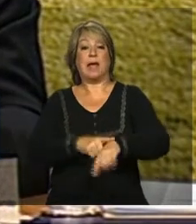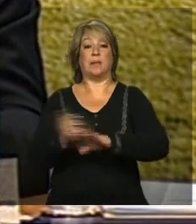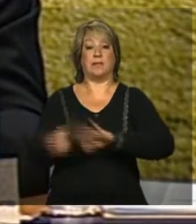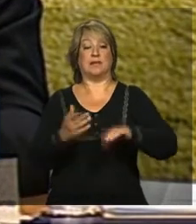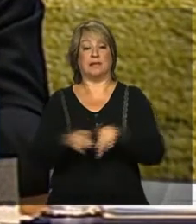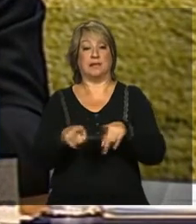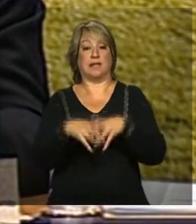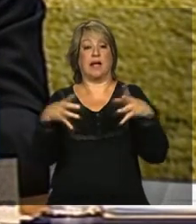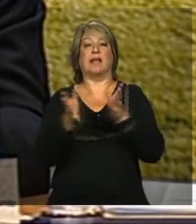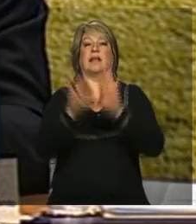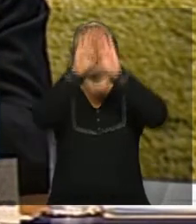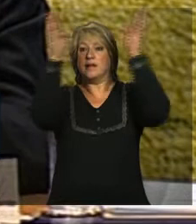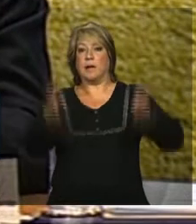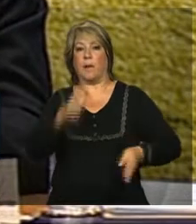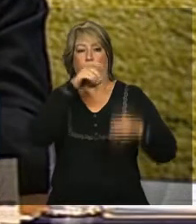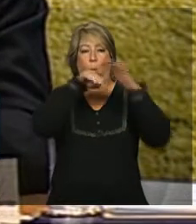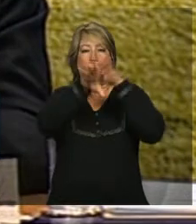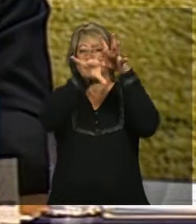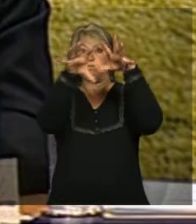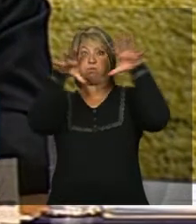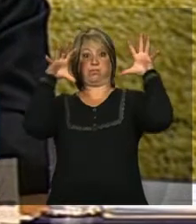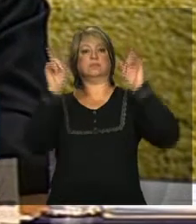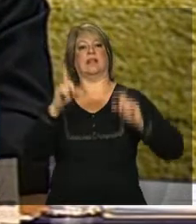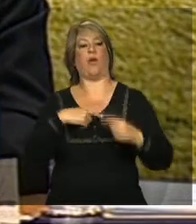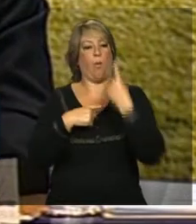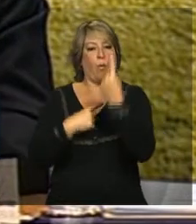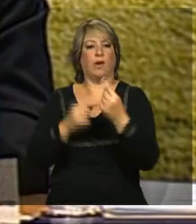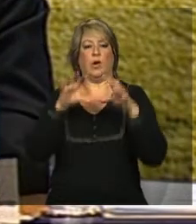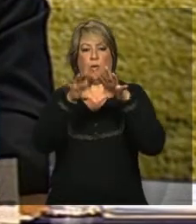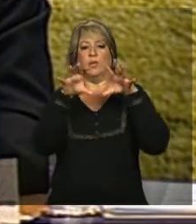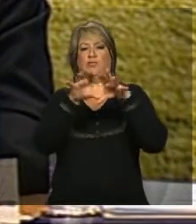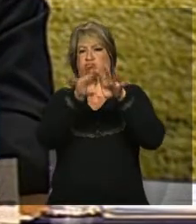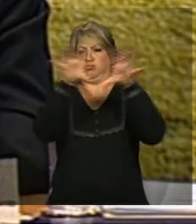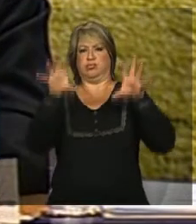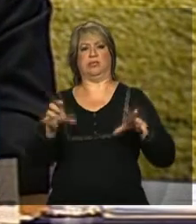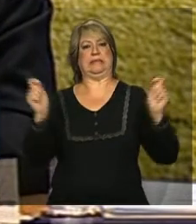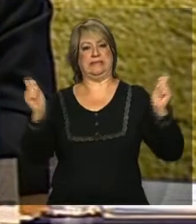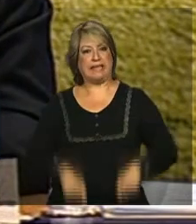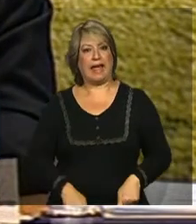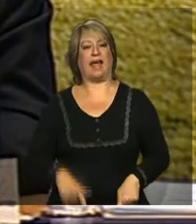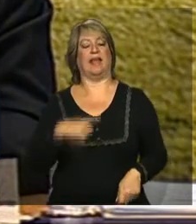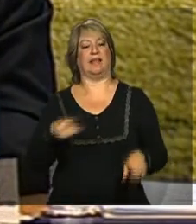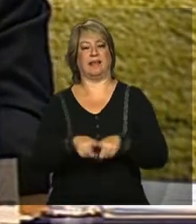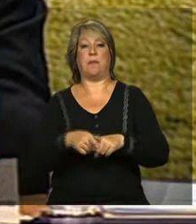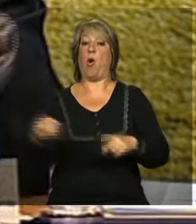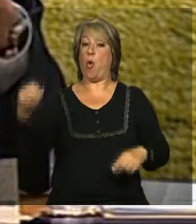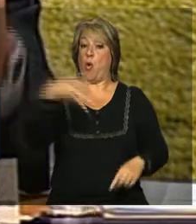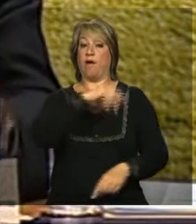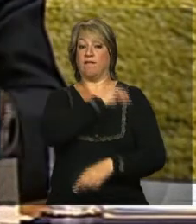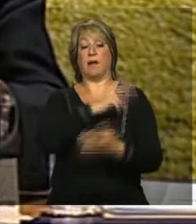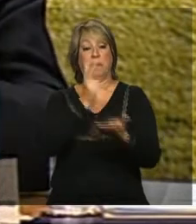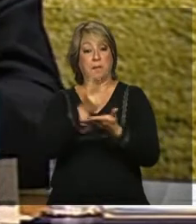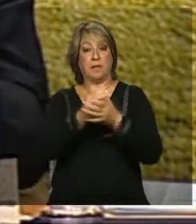que eu preciso de cadeia de frios de geladeiras do transporte isso permite que o ministério da saúde introduza novas vacinas inclusive